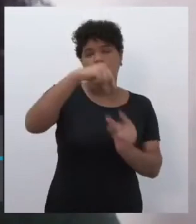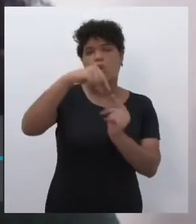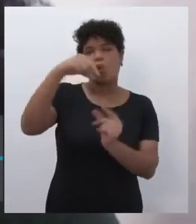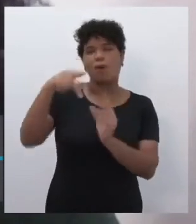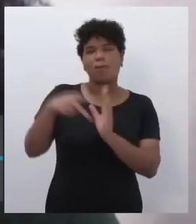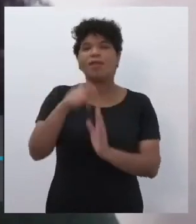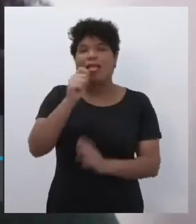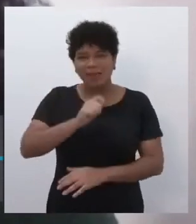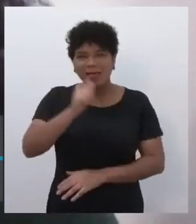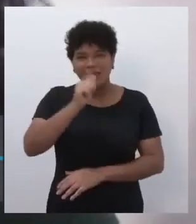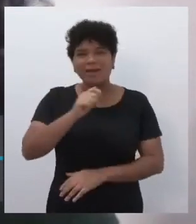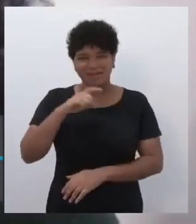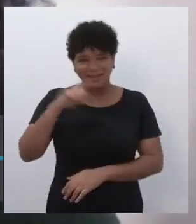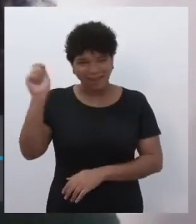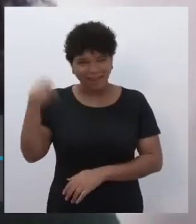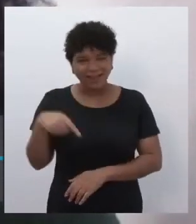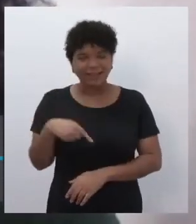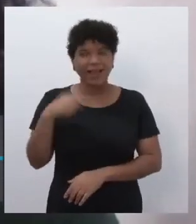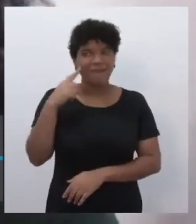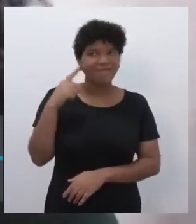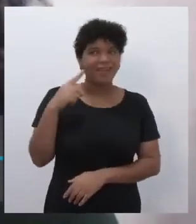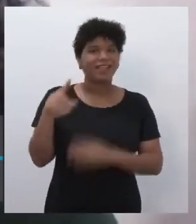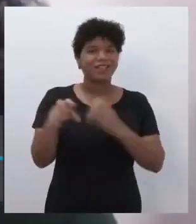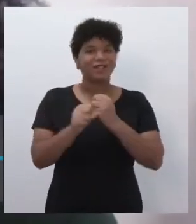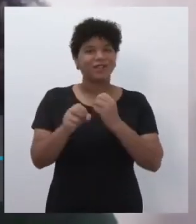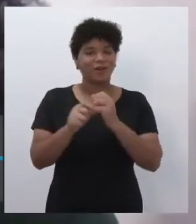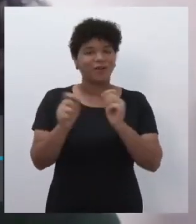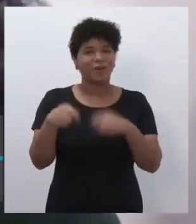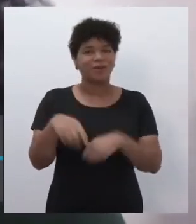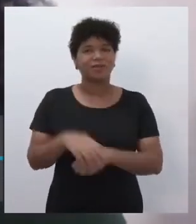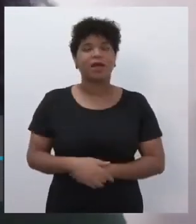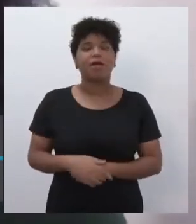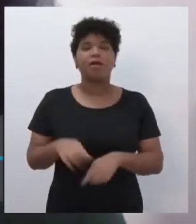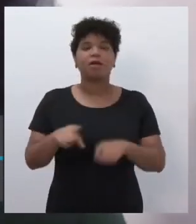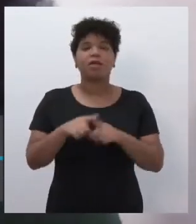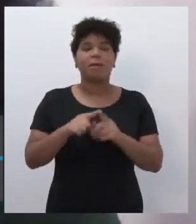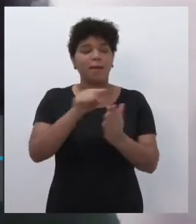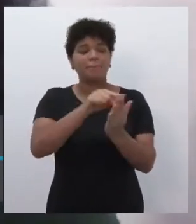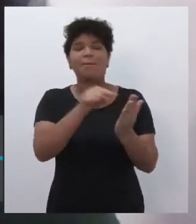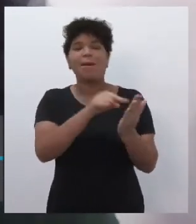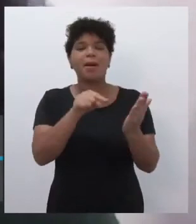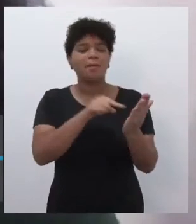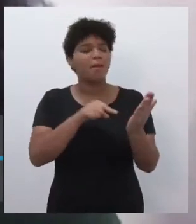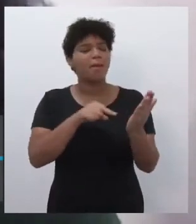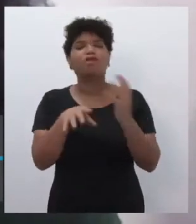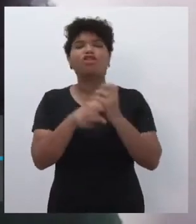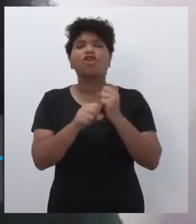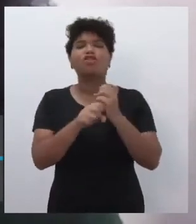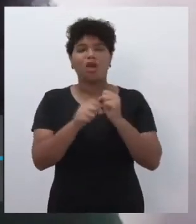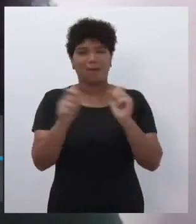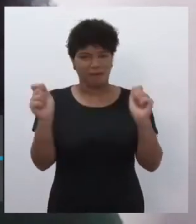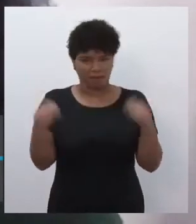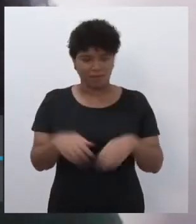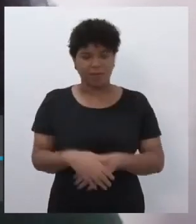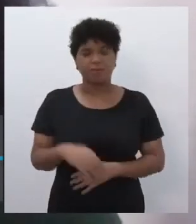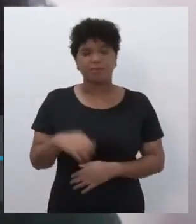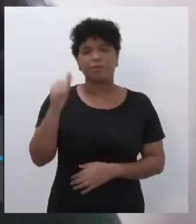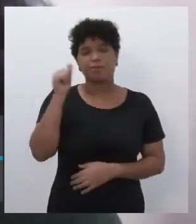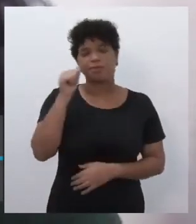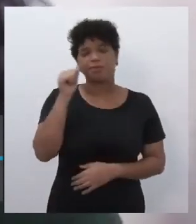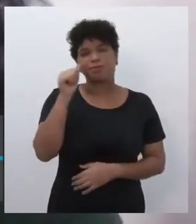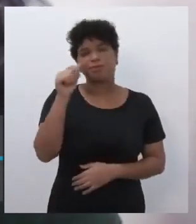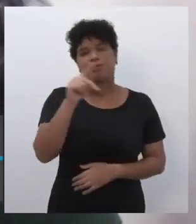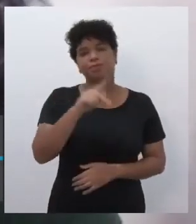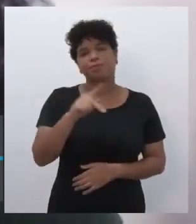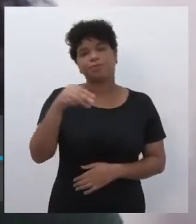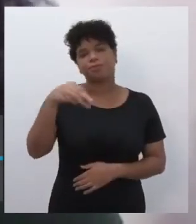Adaptações seriam o uso de calculadora para interagir com esses palitos de sorvete. A professora Maria, ela fala